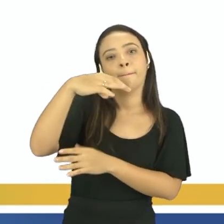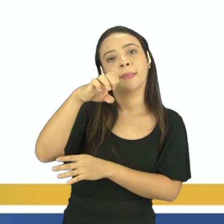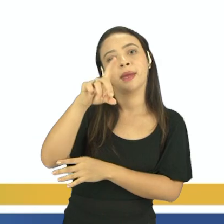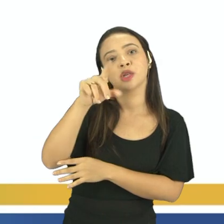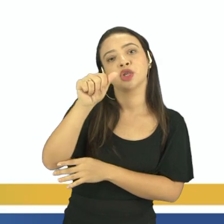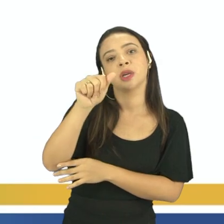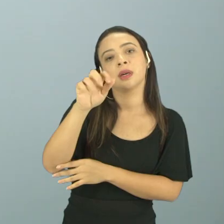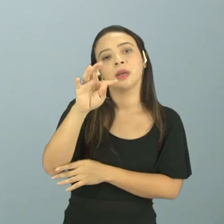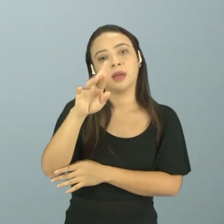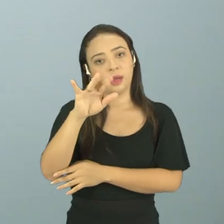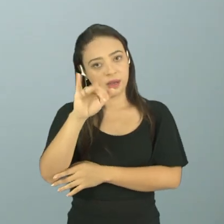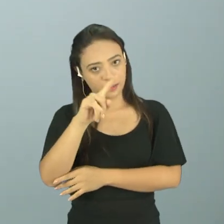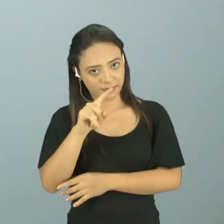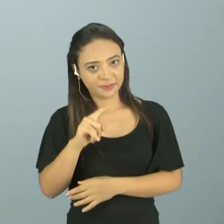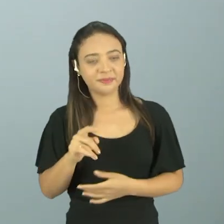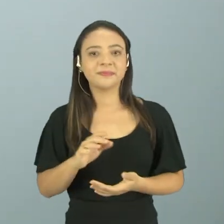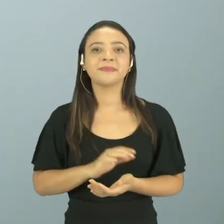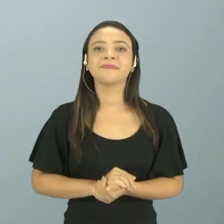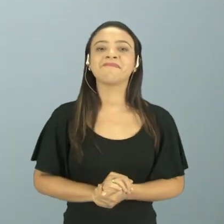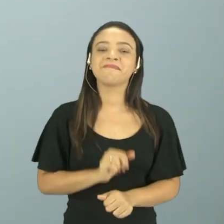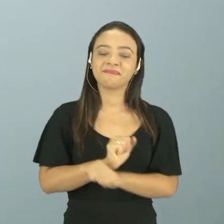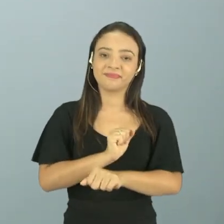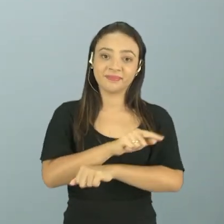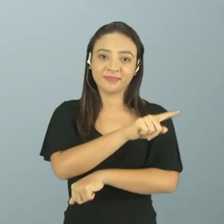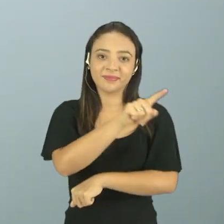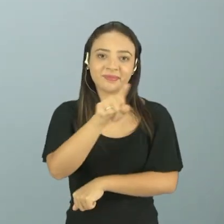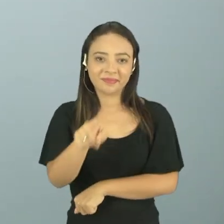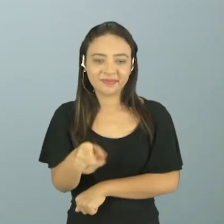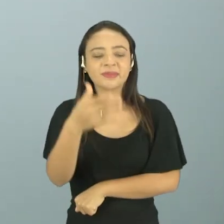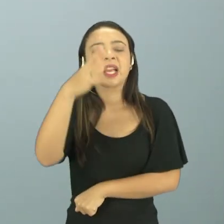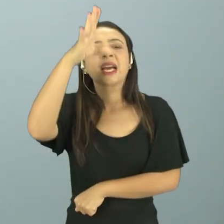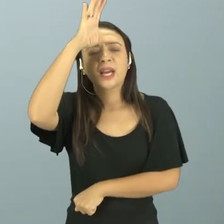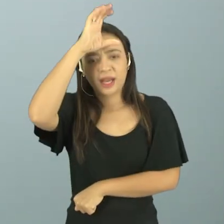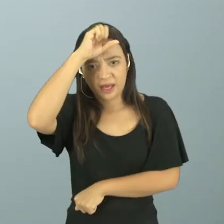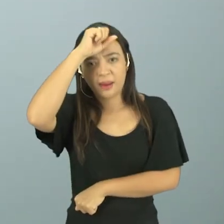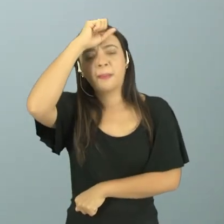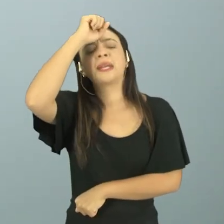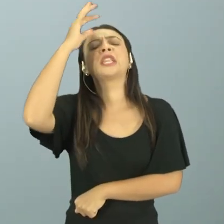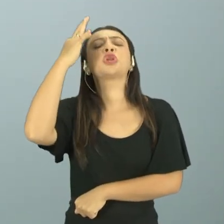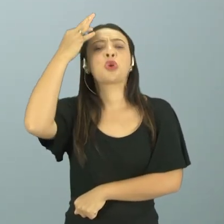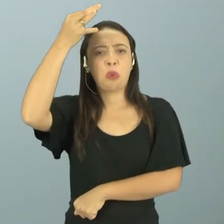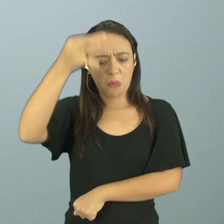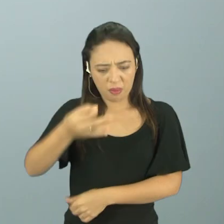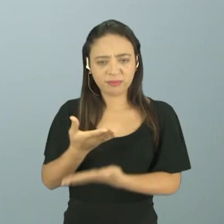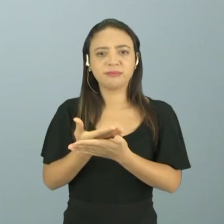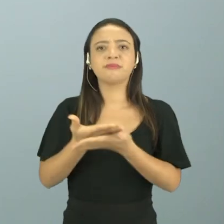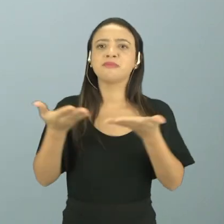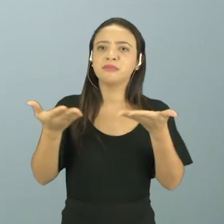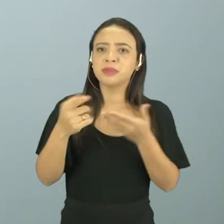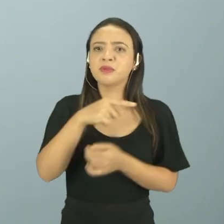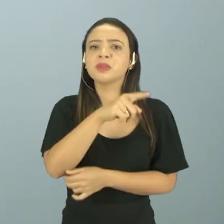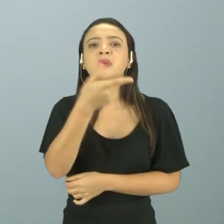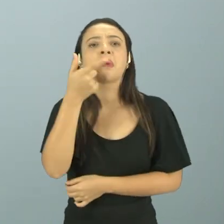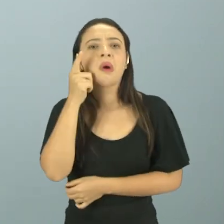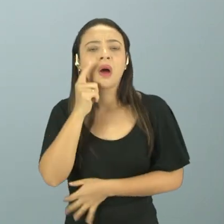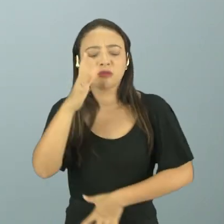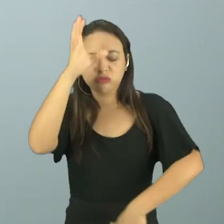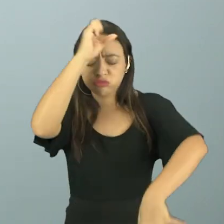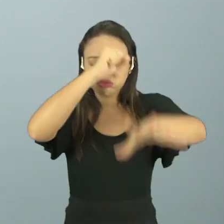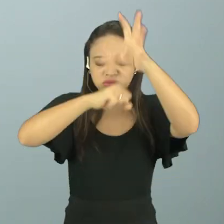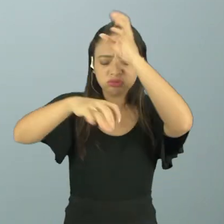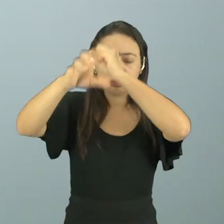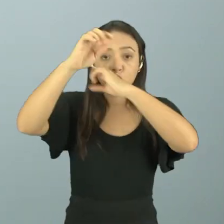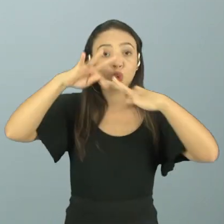mediatriz de um segmento de reta. Eu espero que você tenha compreendido a nossa aula, né? Que você tenha conseguido absorver